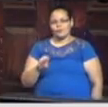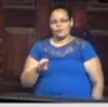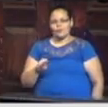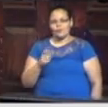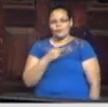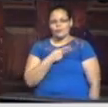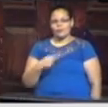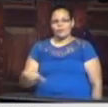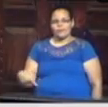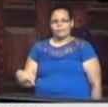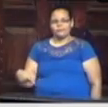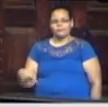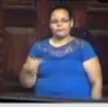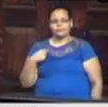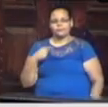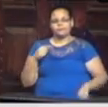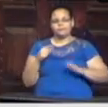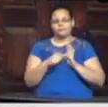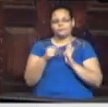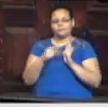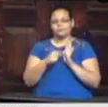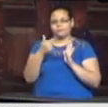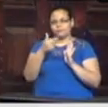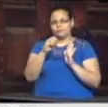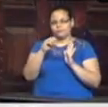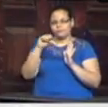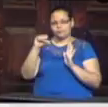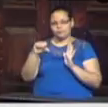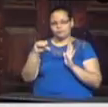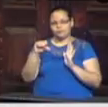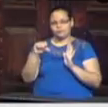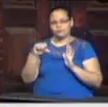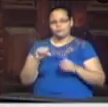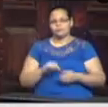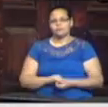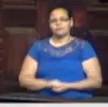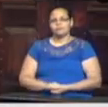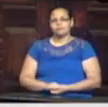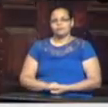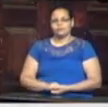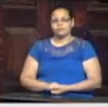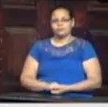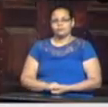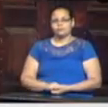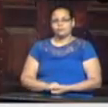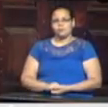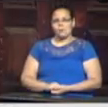presidente, eu invoco então o artigo 209, parágrafo 3º.